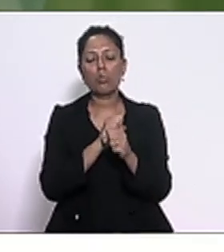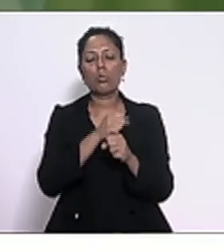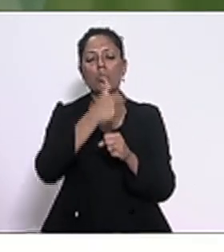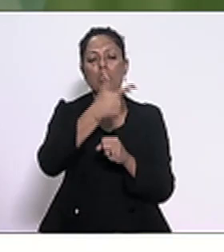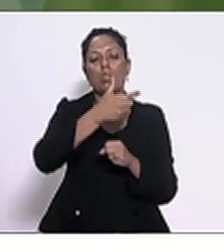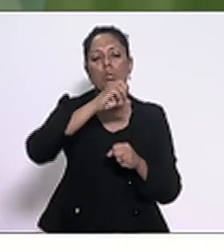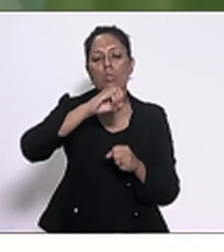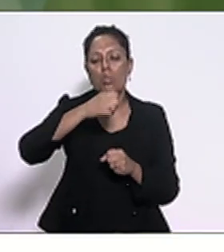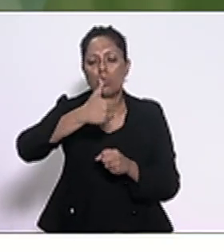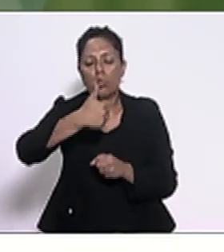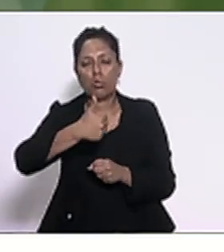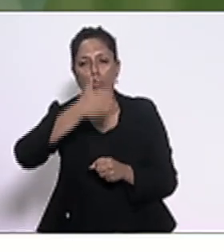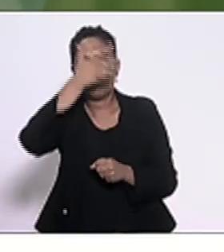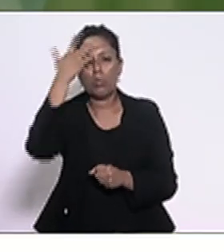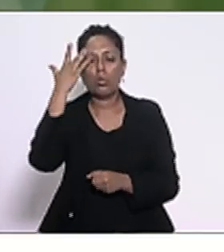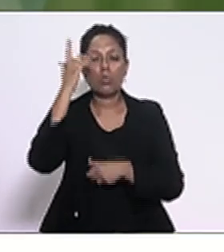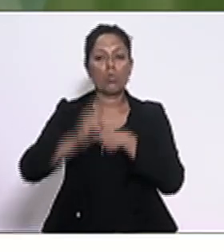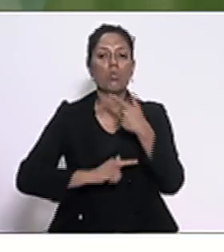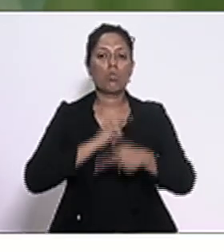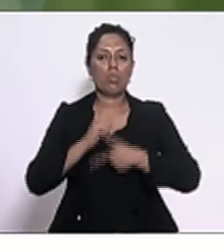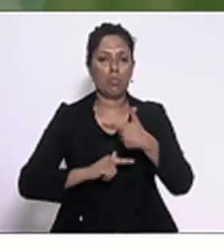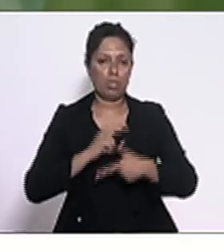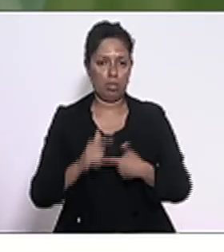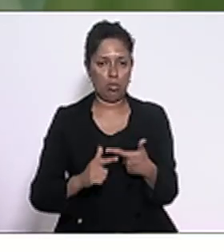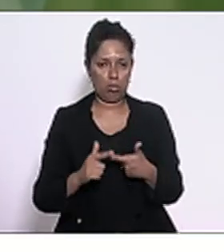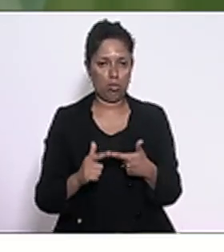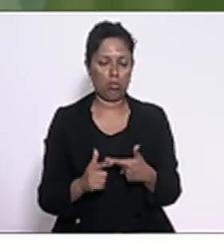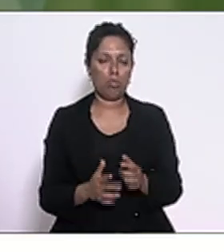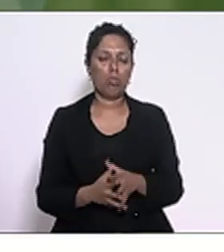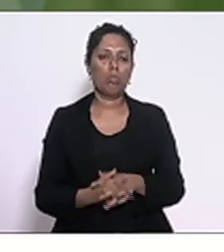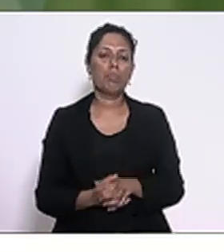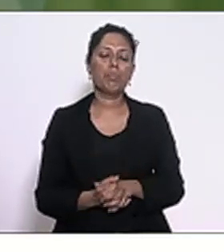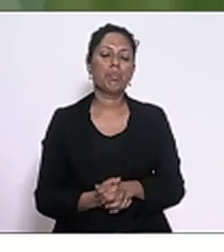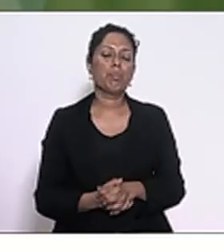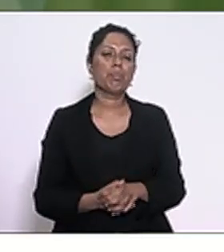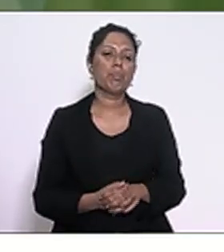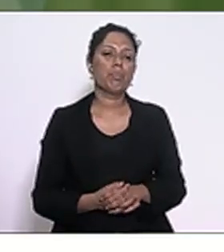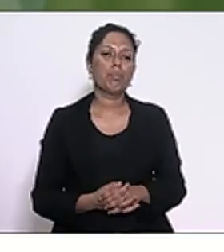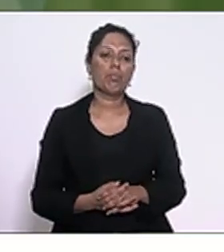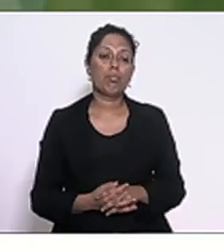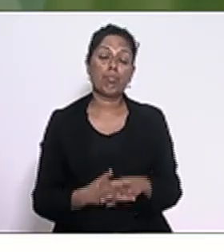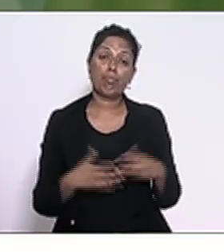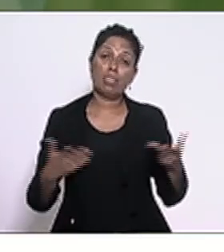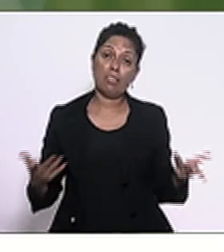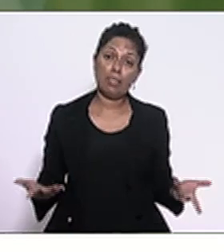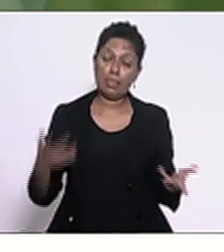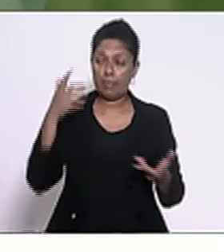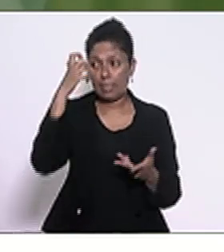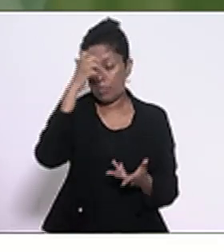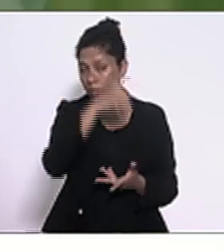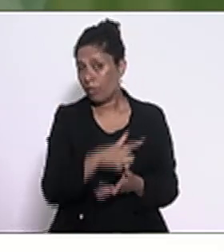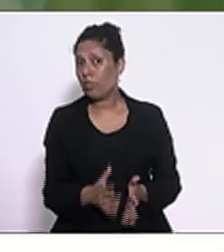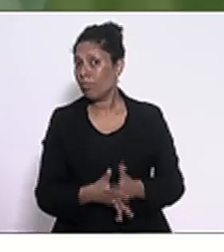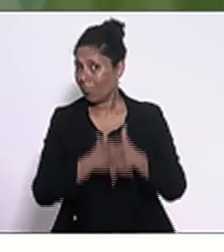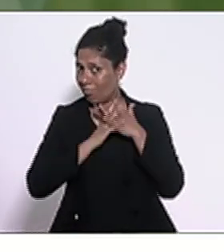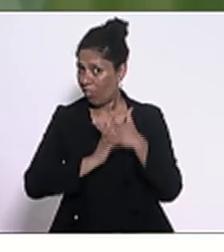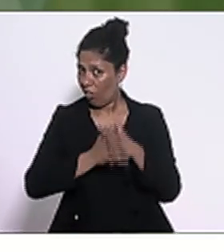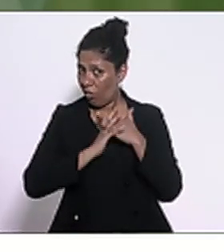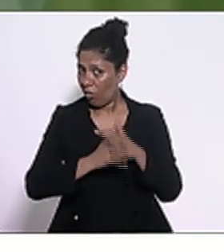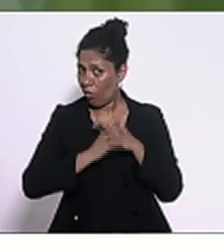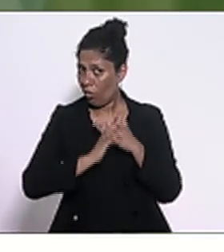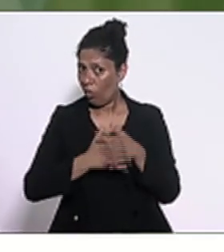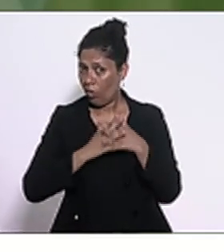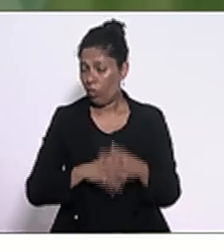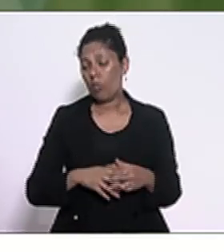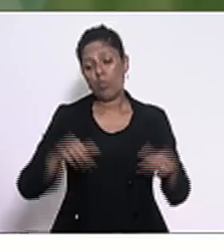Claro. do número total. Mas eu estou trabalhando nos servidores ali, né? Então, assim, é uma situação muito crítica e que tende a ficar